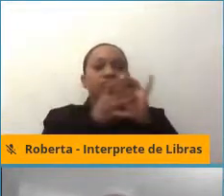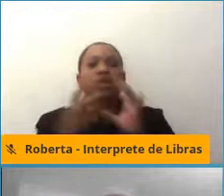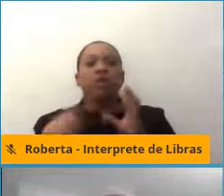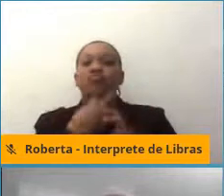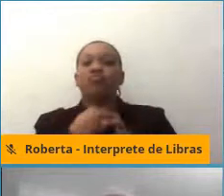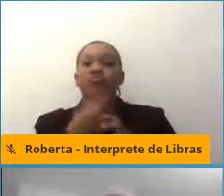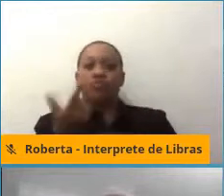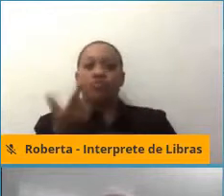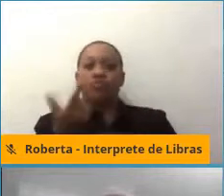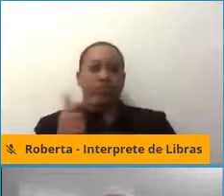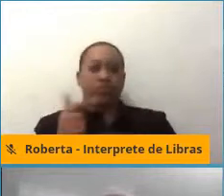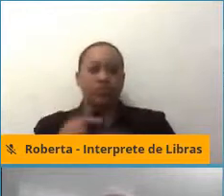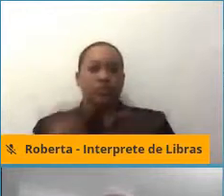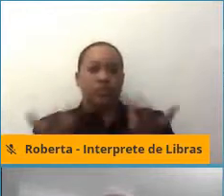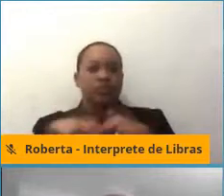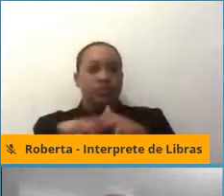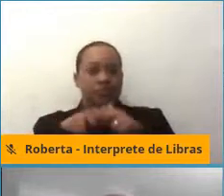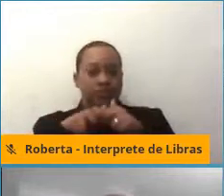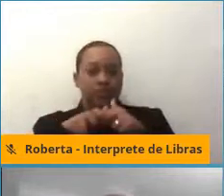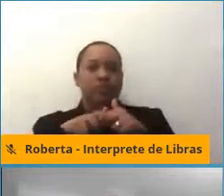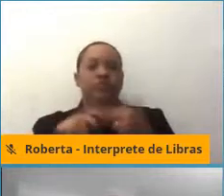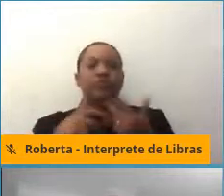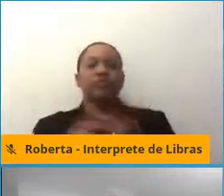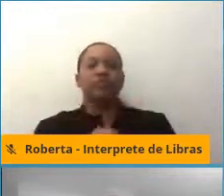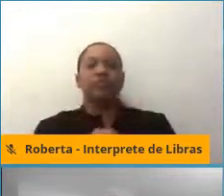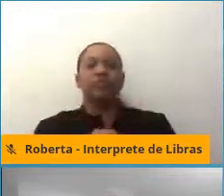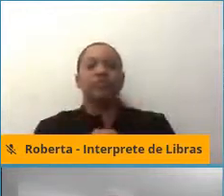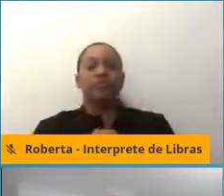na apresentação dele.